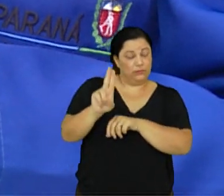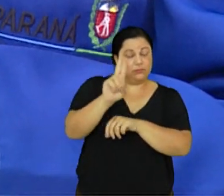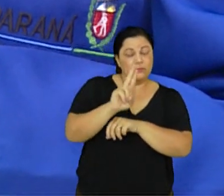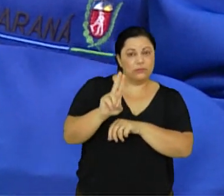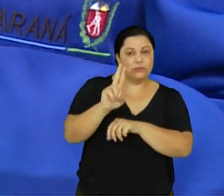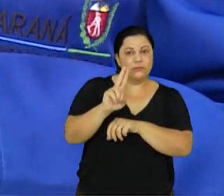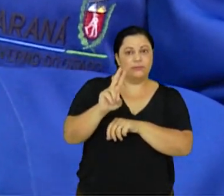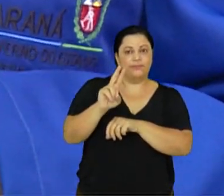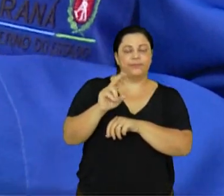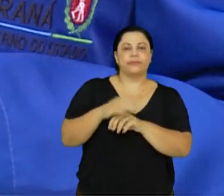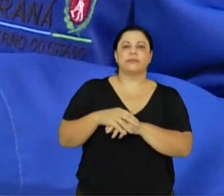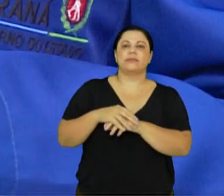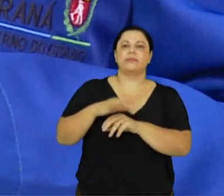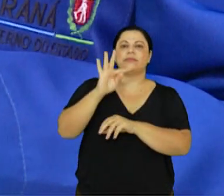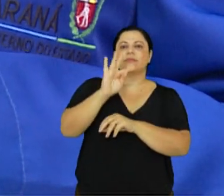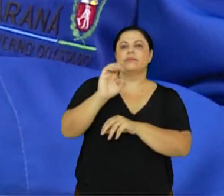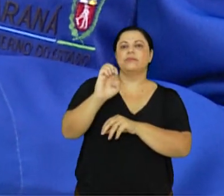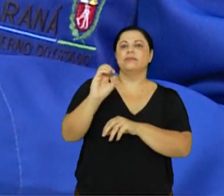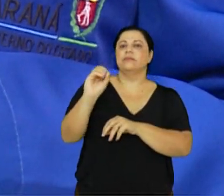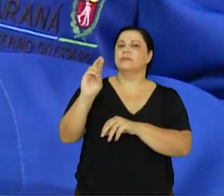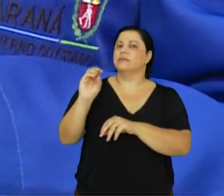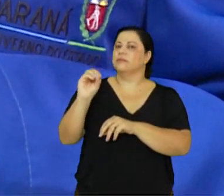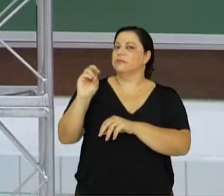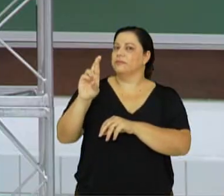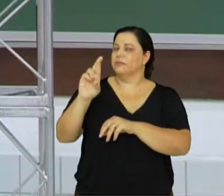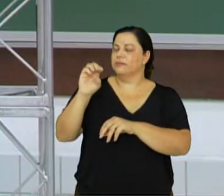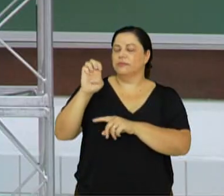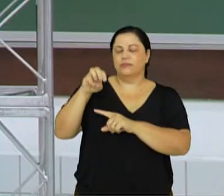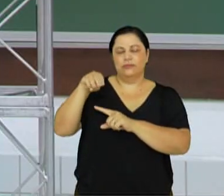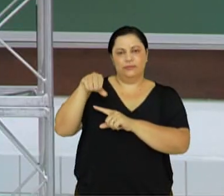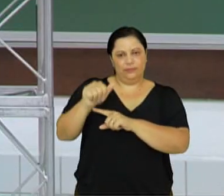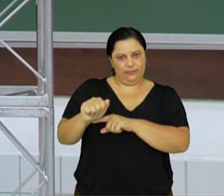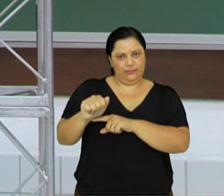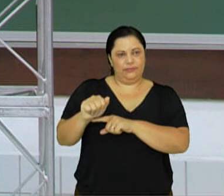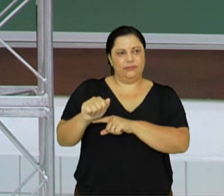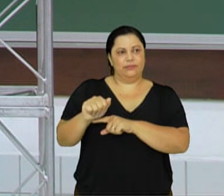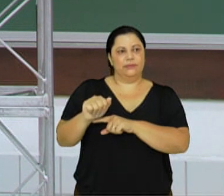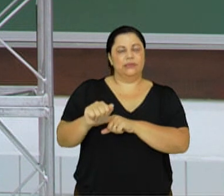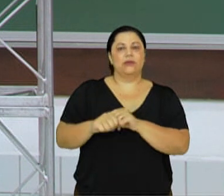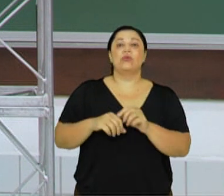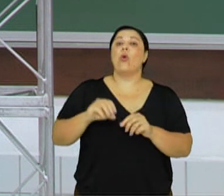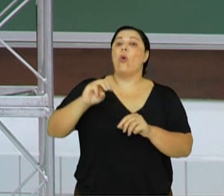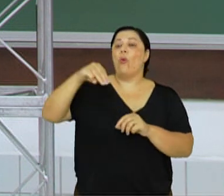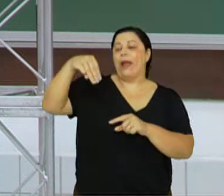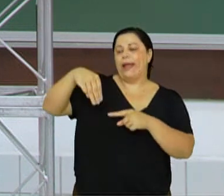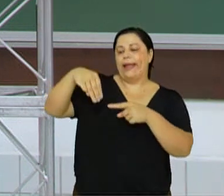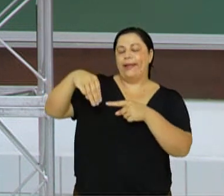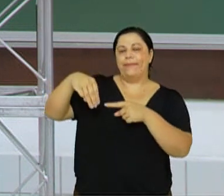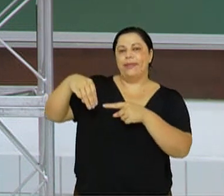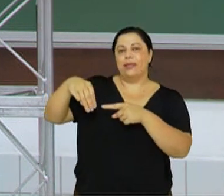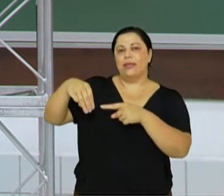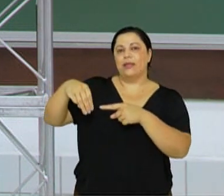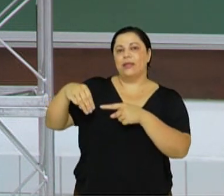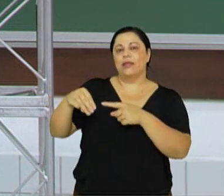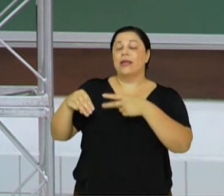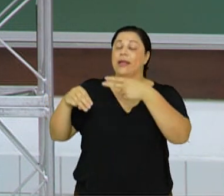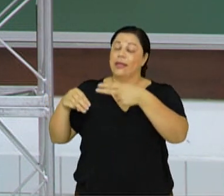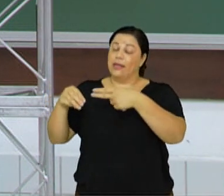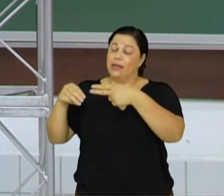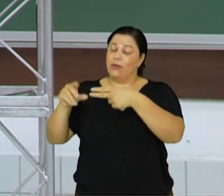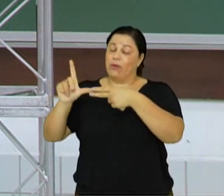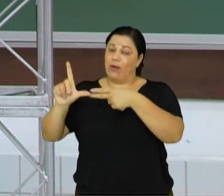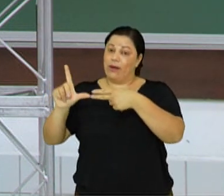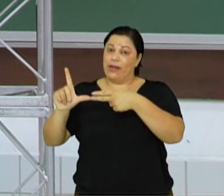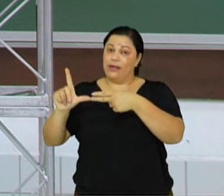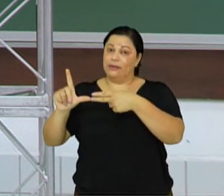o teorema de Pitágoras. Ou você pode usar a formulazinha, anote lá, M igual ao lado